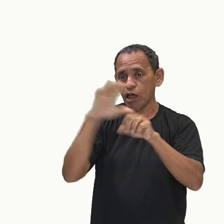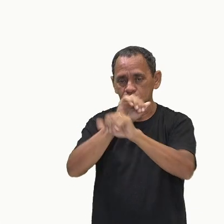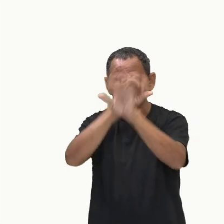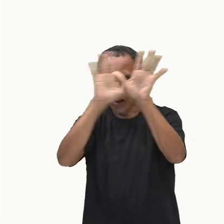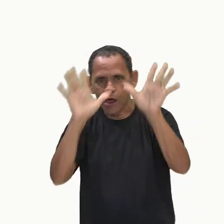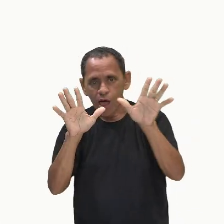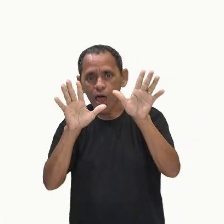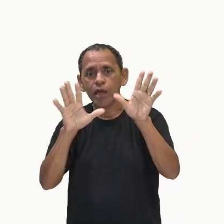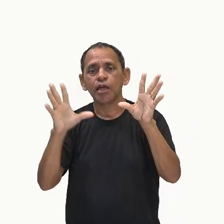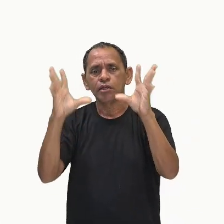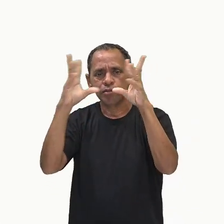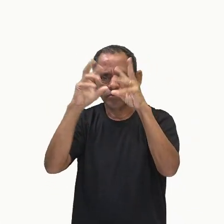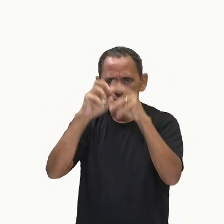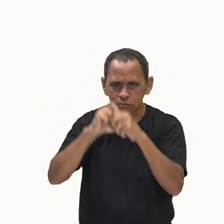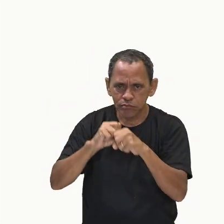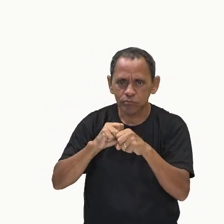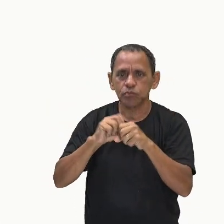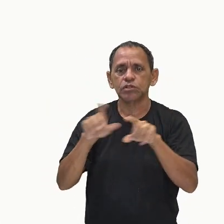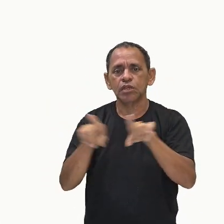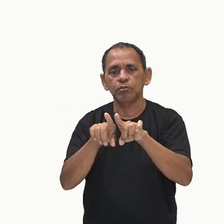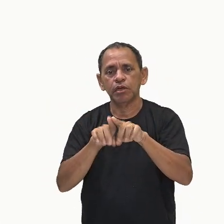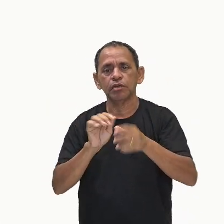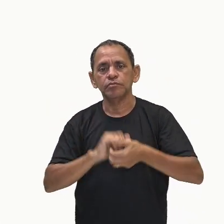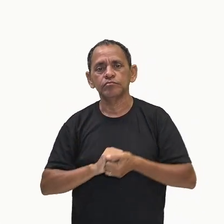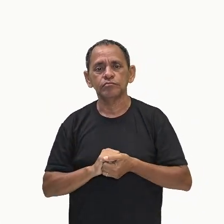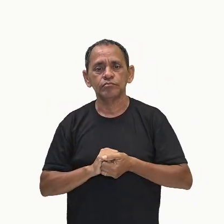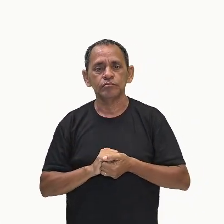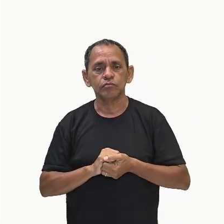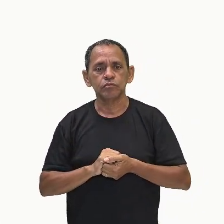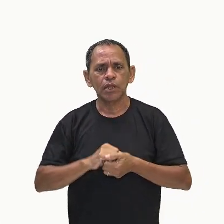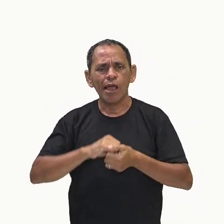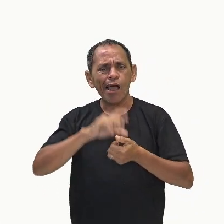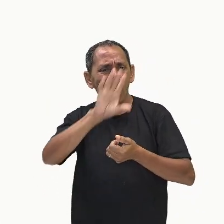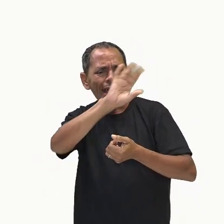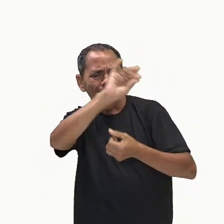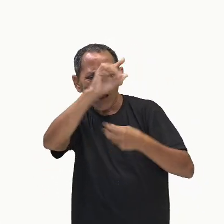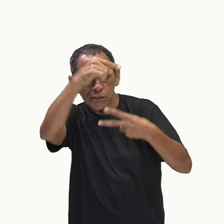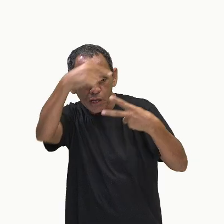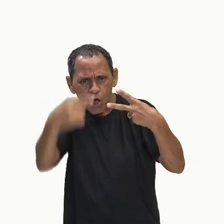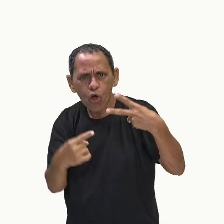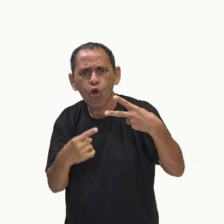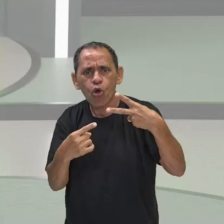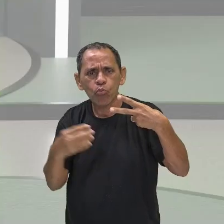escura, respectivamente. Cada uma delas vai ocorrer dentro